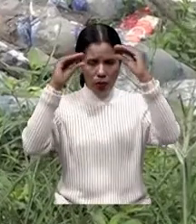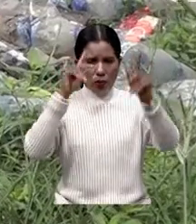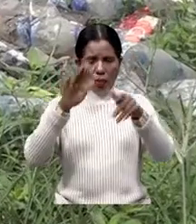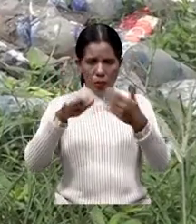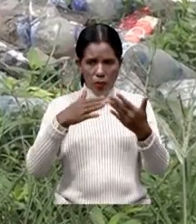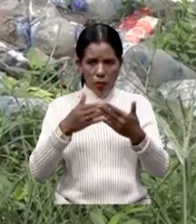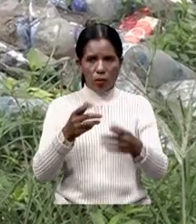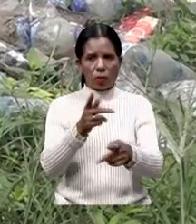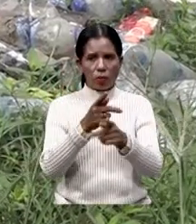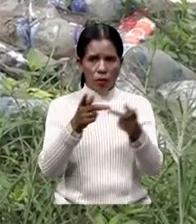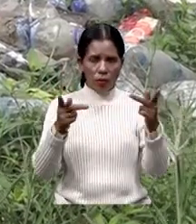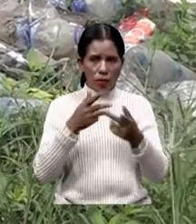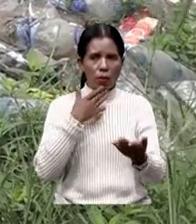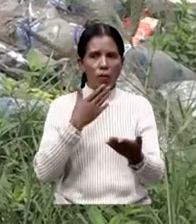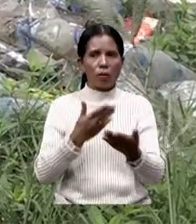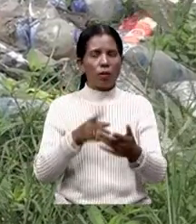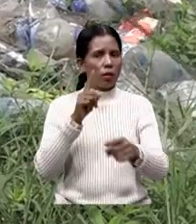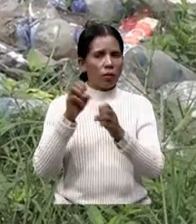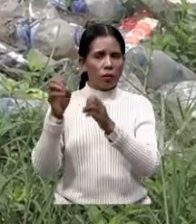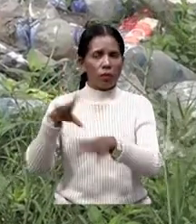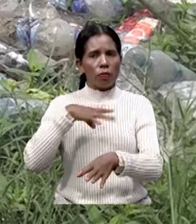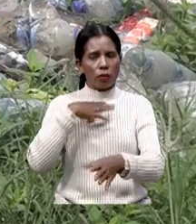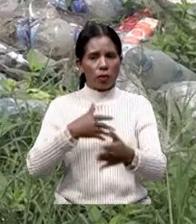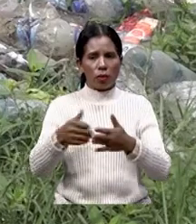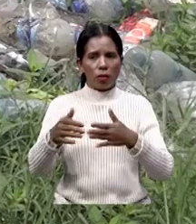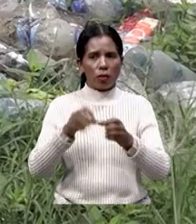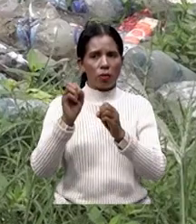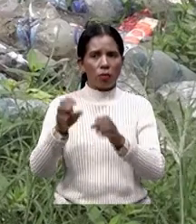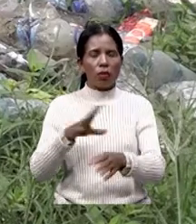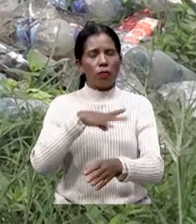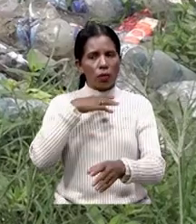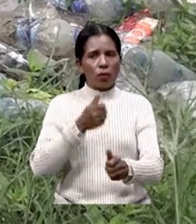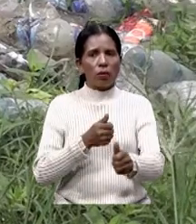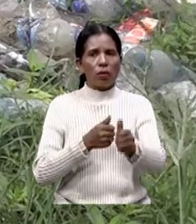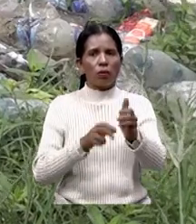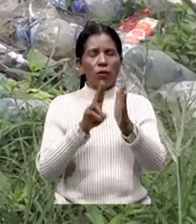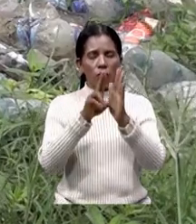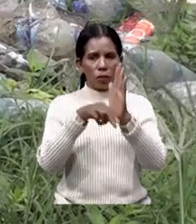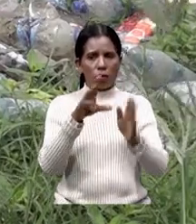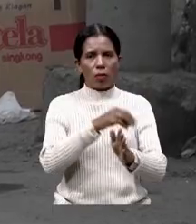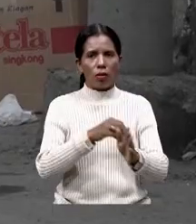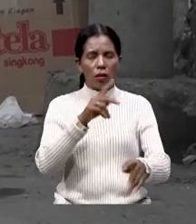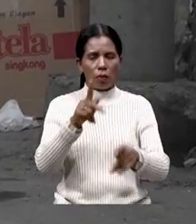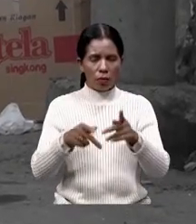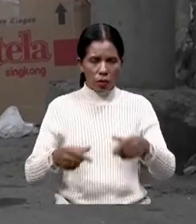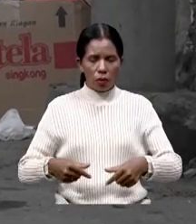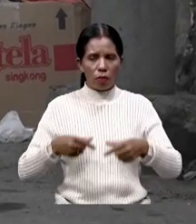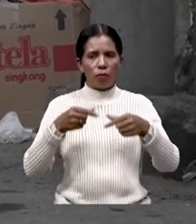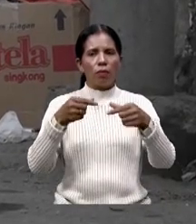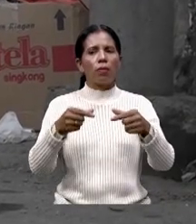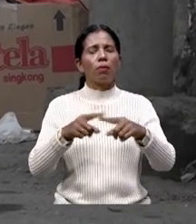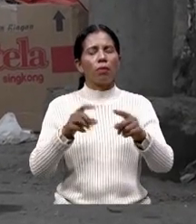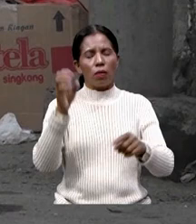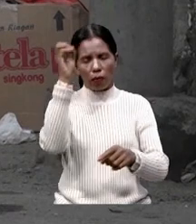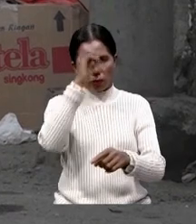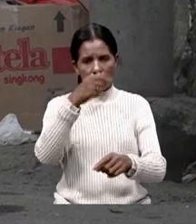a tu cuida ambiente, labela sua lixo arbiro, sua lixo tuir horas neve o si parte saneamento força ona. Mas bem, tuir